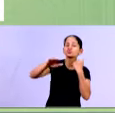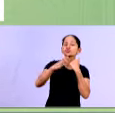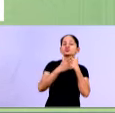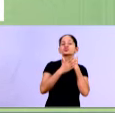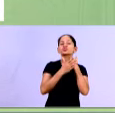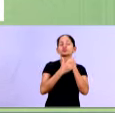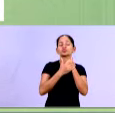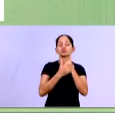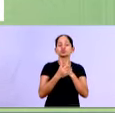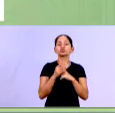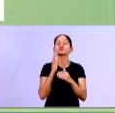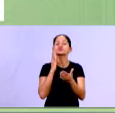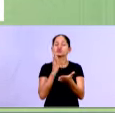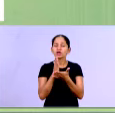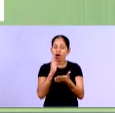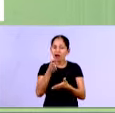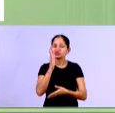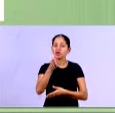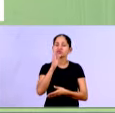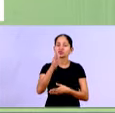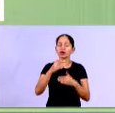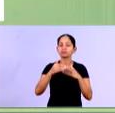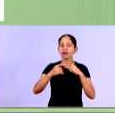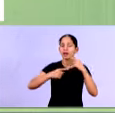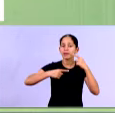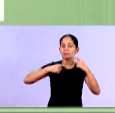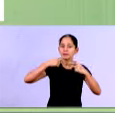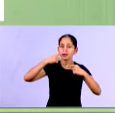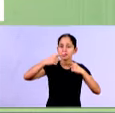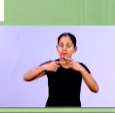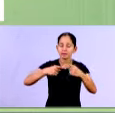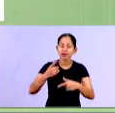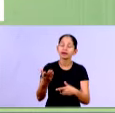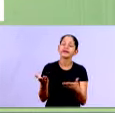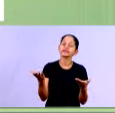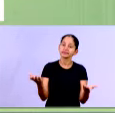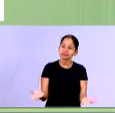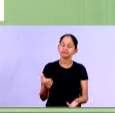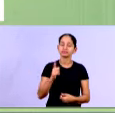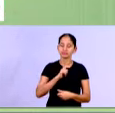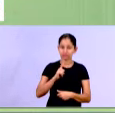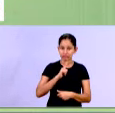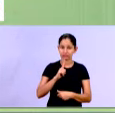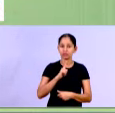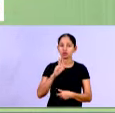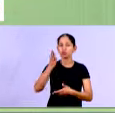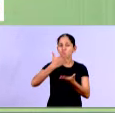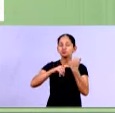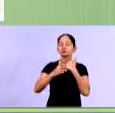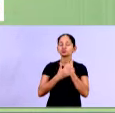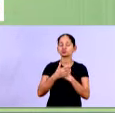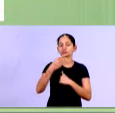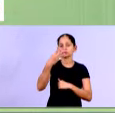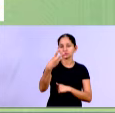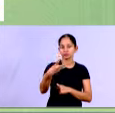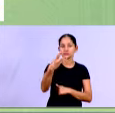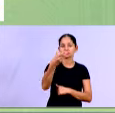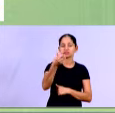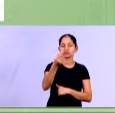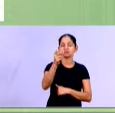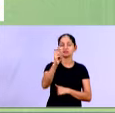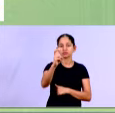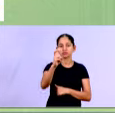no mês de fevereiro já começa no dia 32, ok? E aí eu tenho os 365 dias de